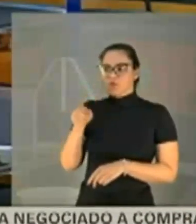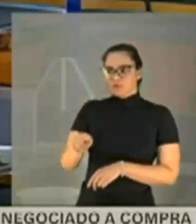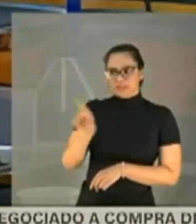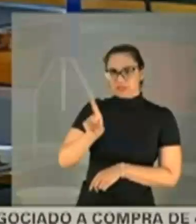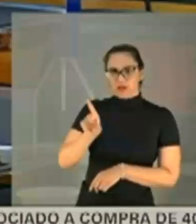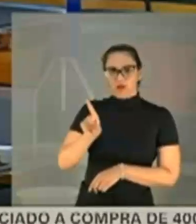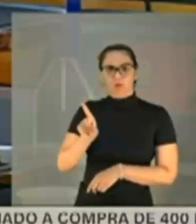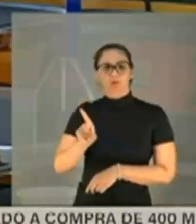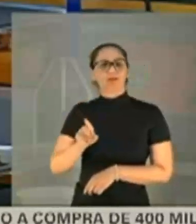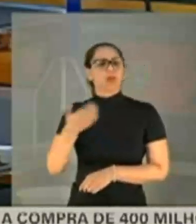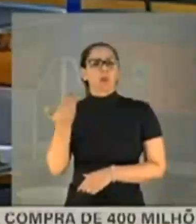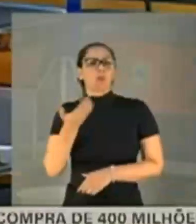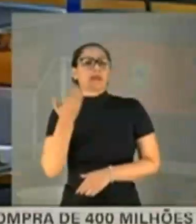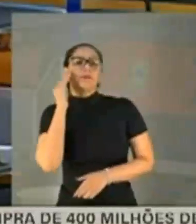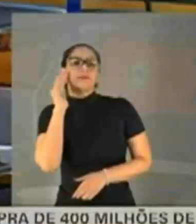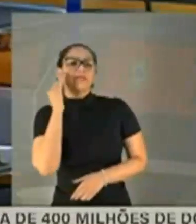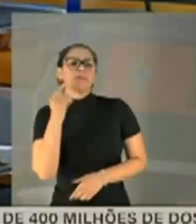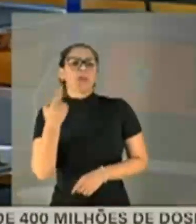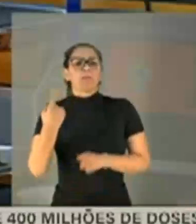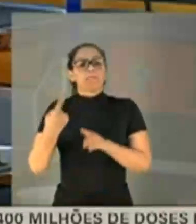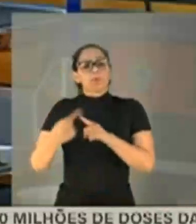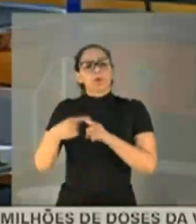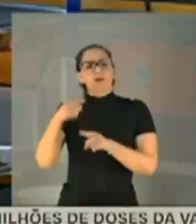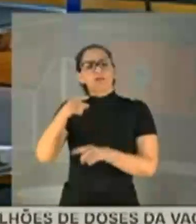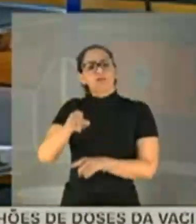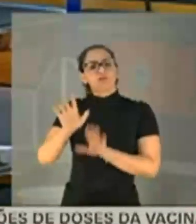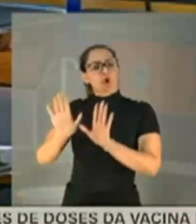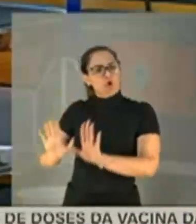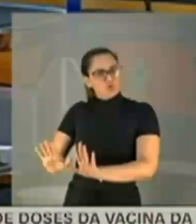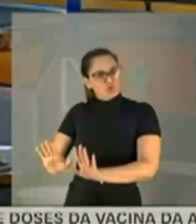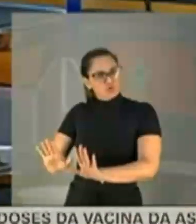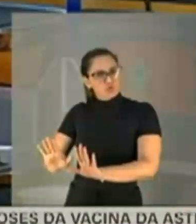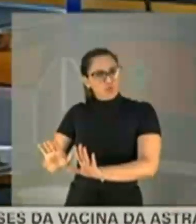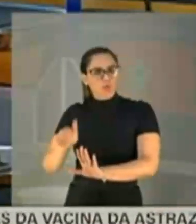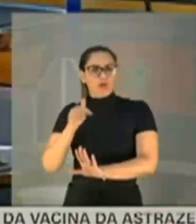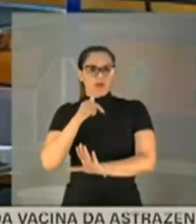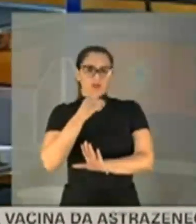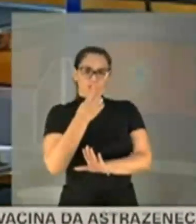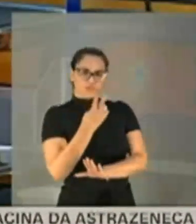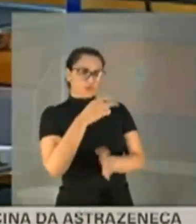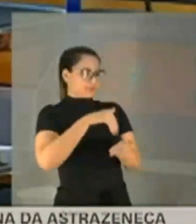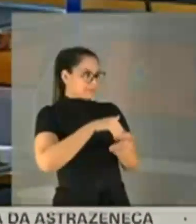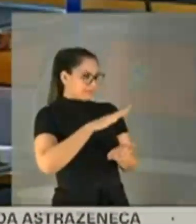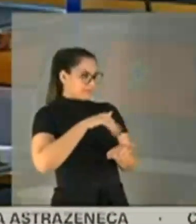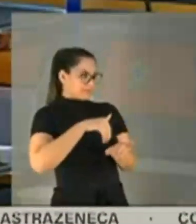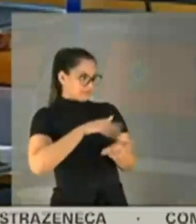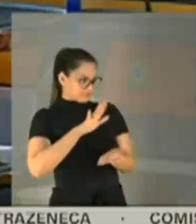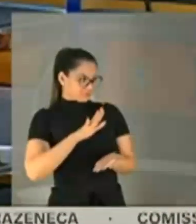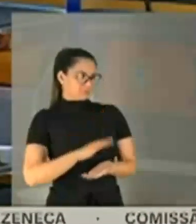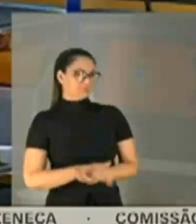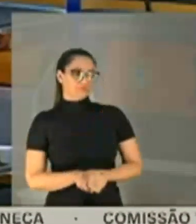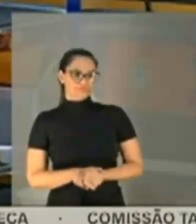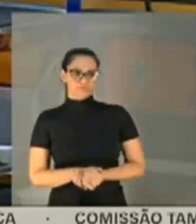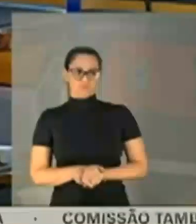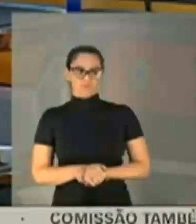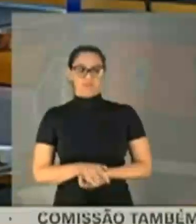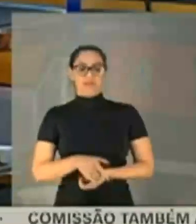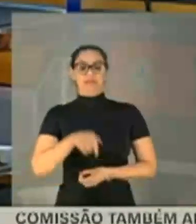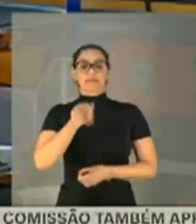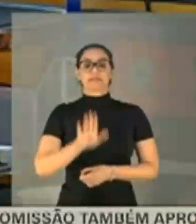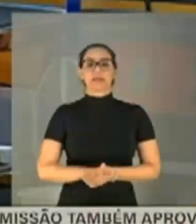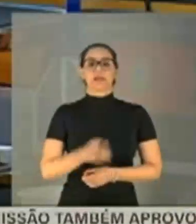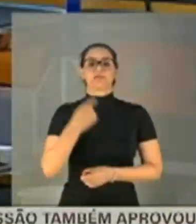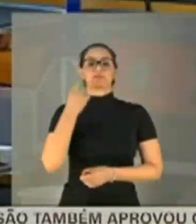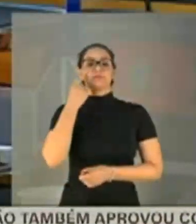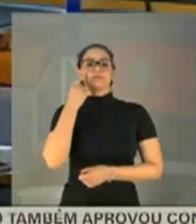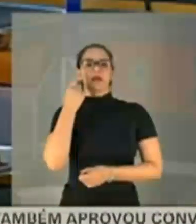isso. O que é que o senhor acredita que aconteceu, né? Quem o senhor dá o crédito por ter